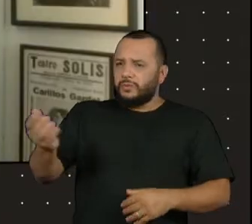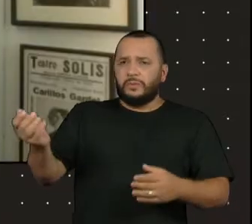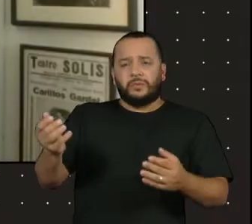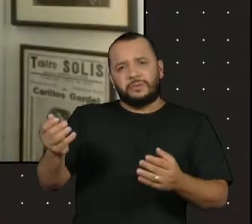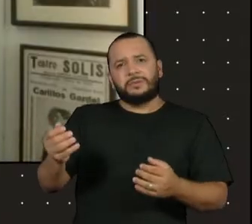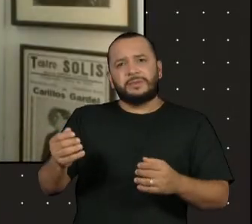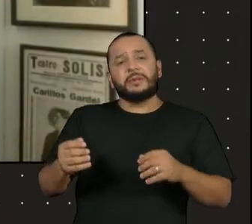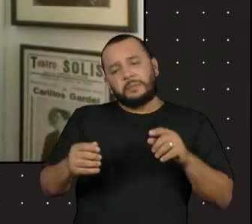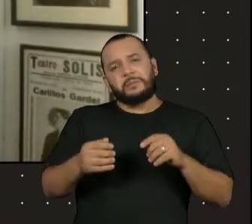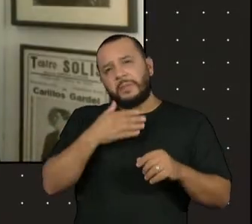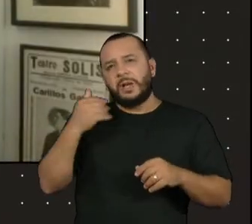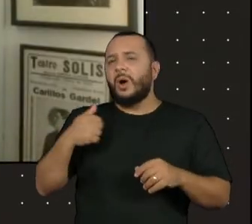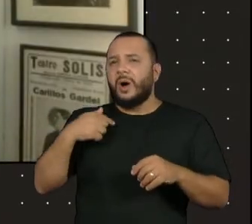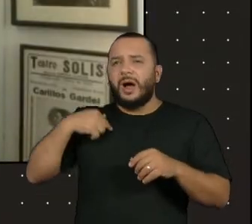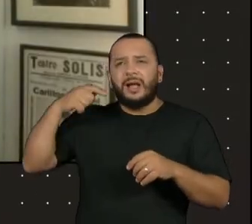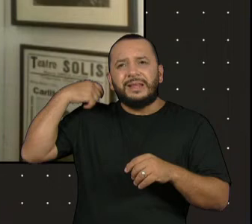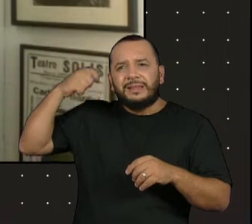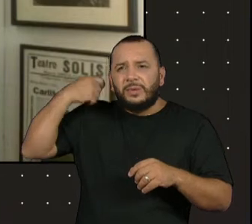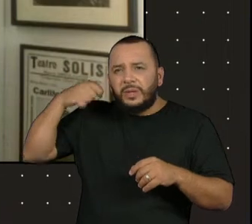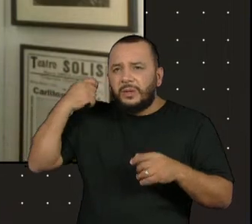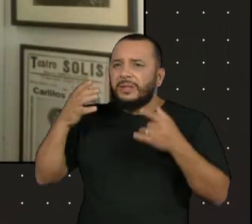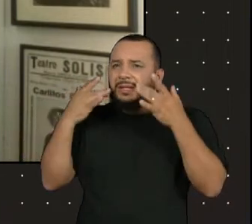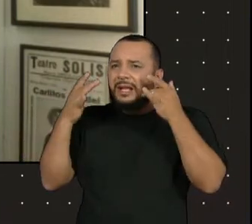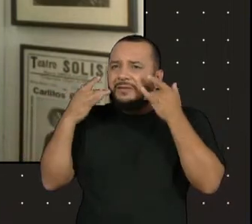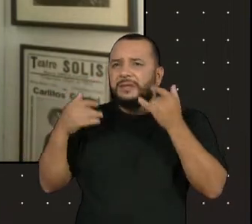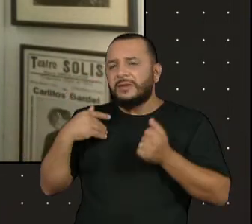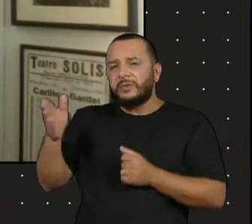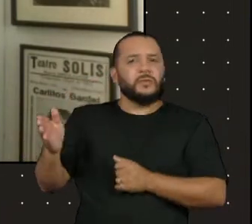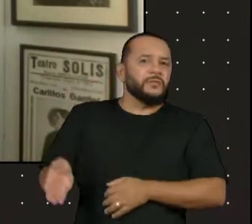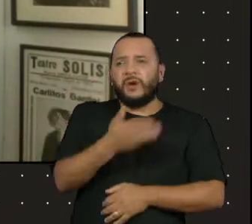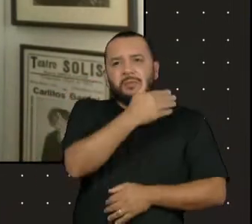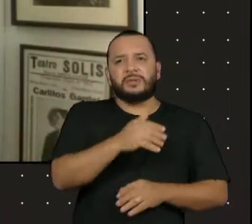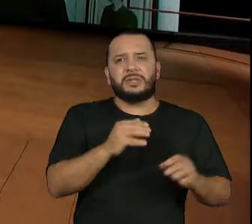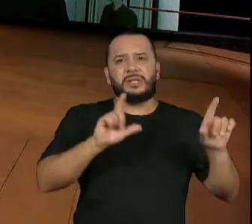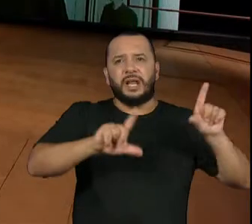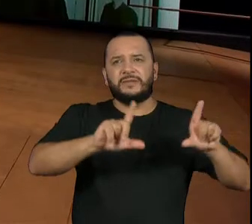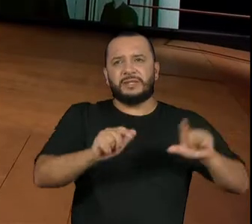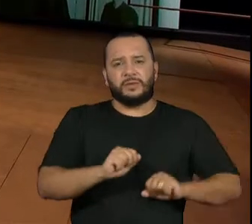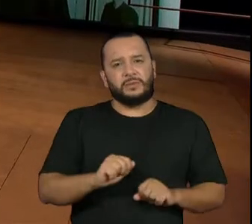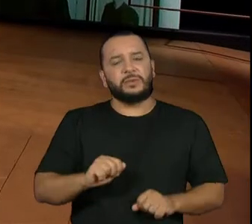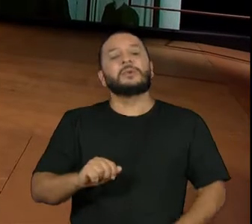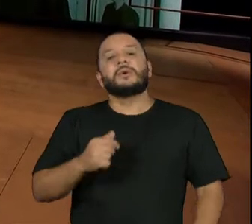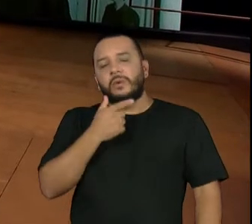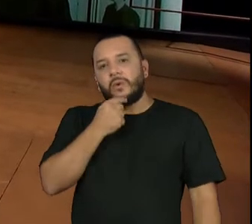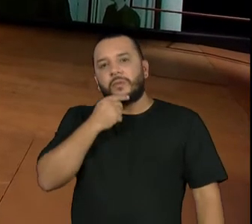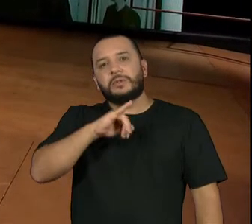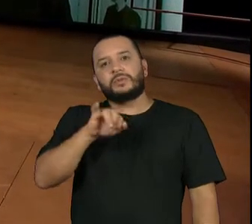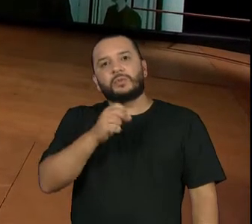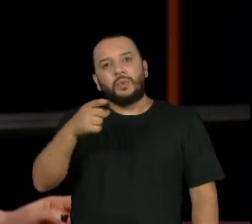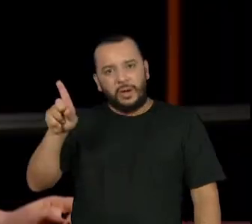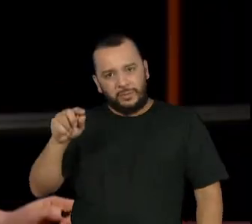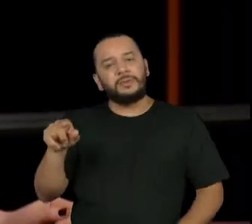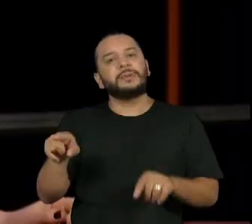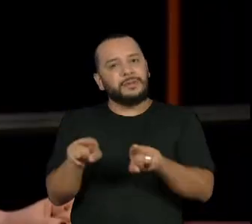televisão. Então, de atores novos e tal. João Signorelli também fazia o Calabar. Ele era mais novo